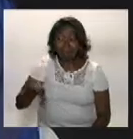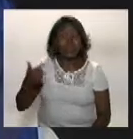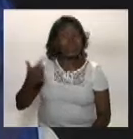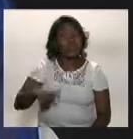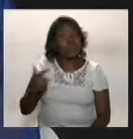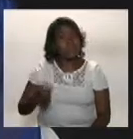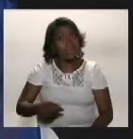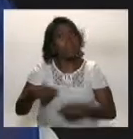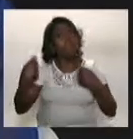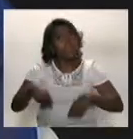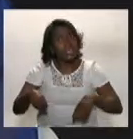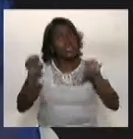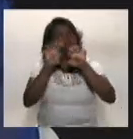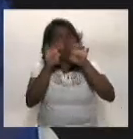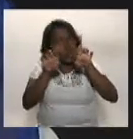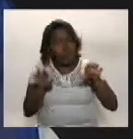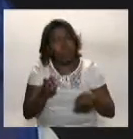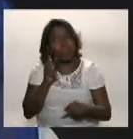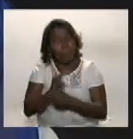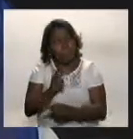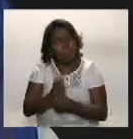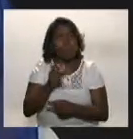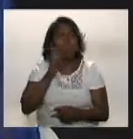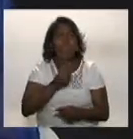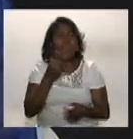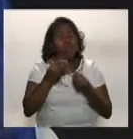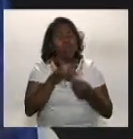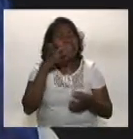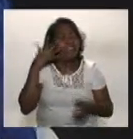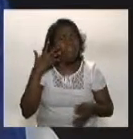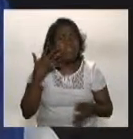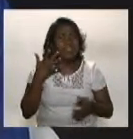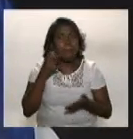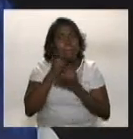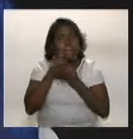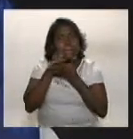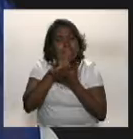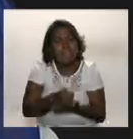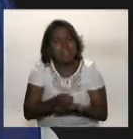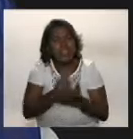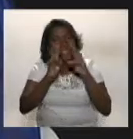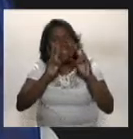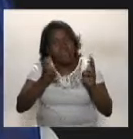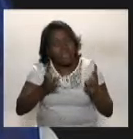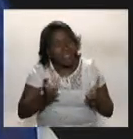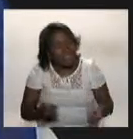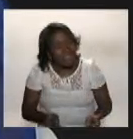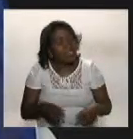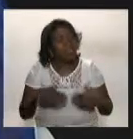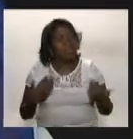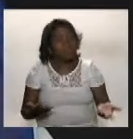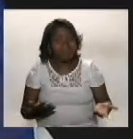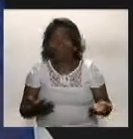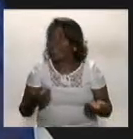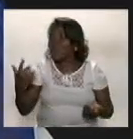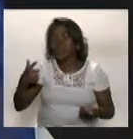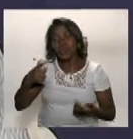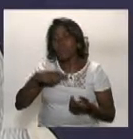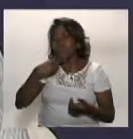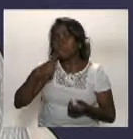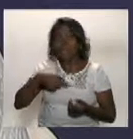senhora atribui esse índice tão alto? Como é que a senhora vê o peso, por exemplo, da cultura machista numa sociedade ou